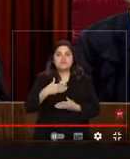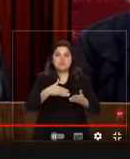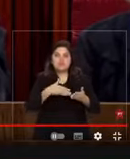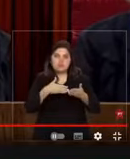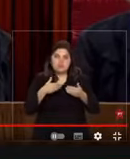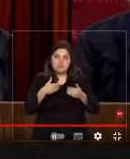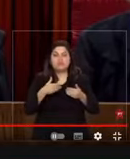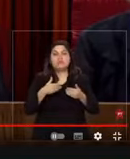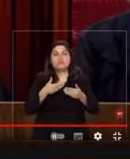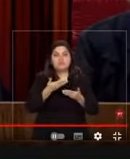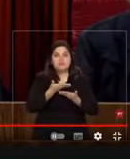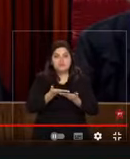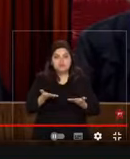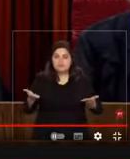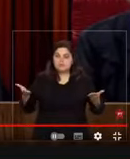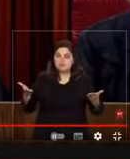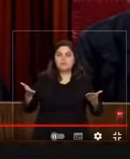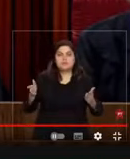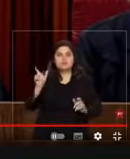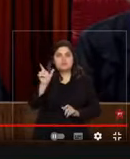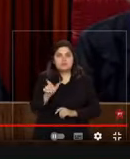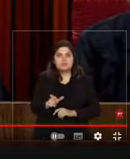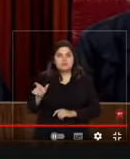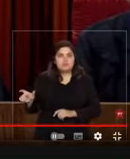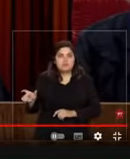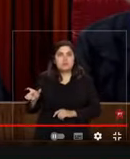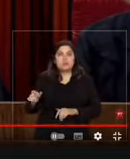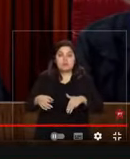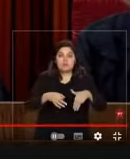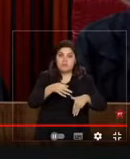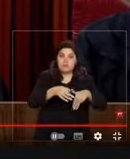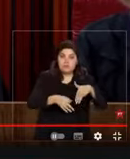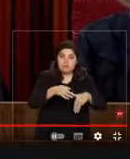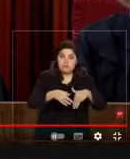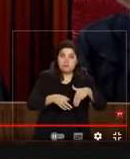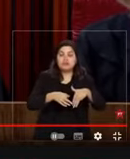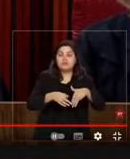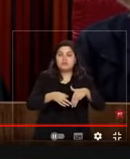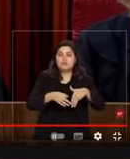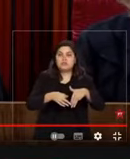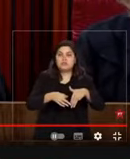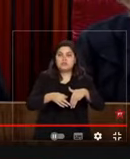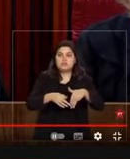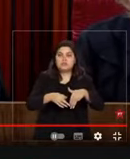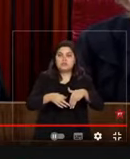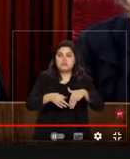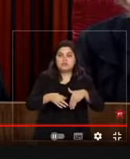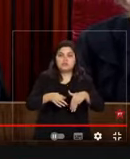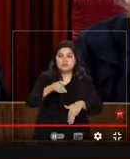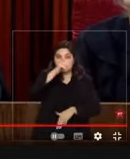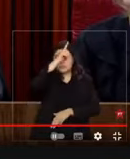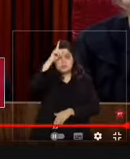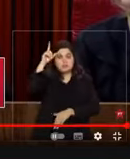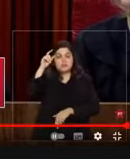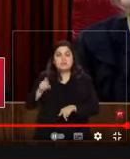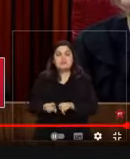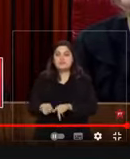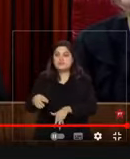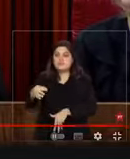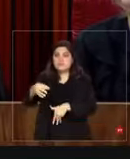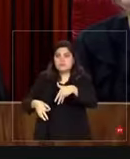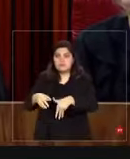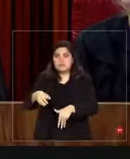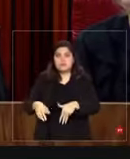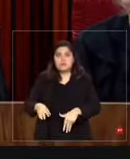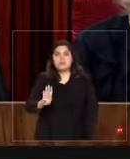Solicito que Suas Excelências, Vamos ver a o fala do senhor presidente ministro do Ricardo tribunal. Lewandowski, e ministro Benedito